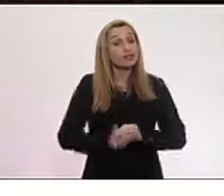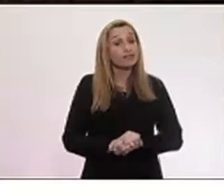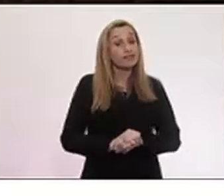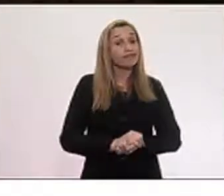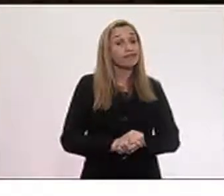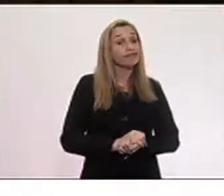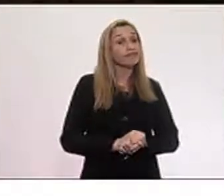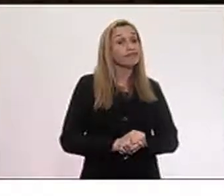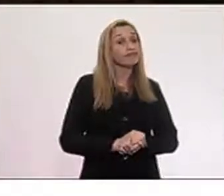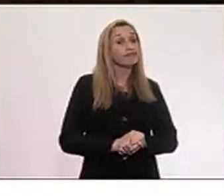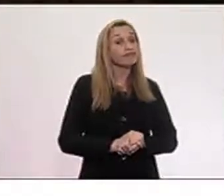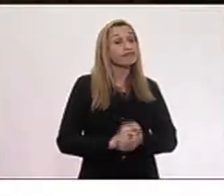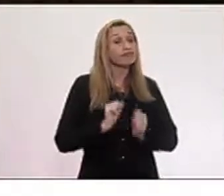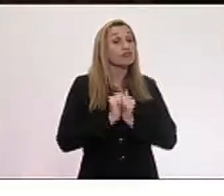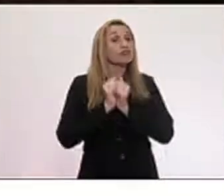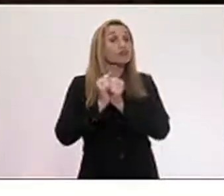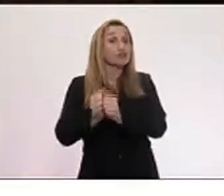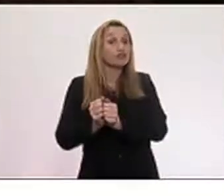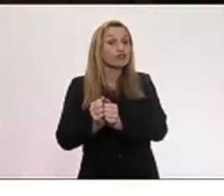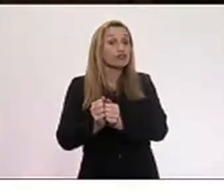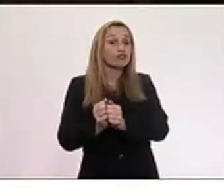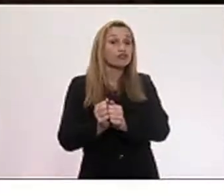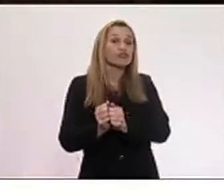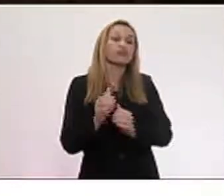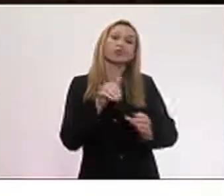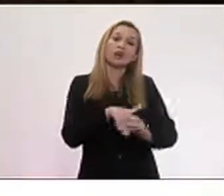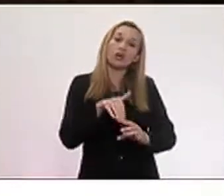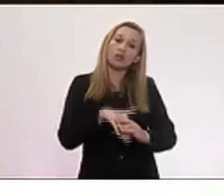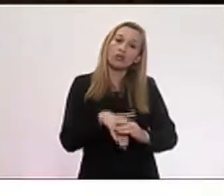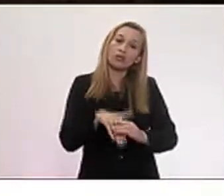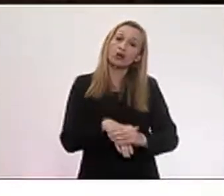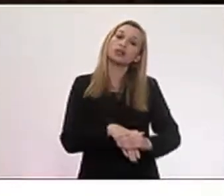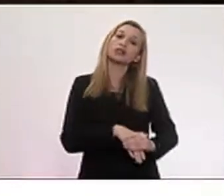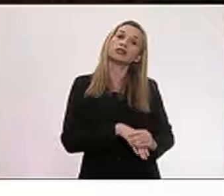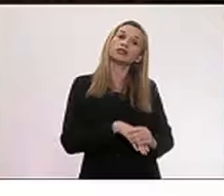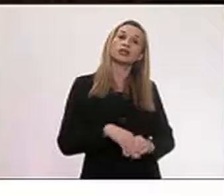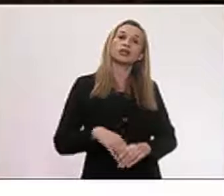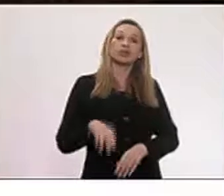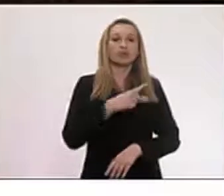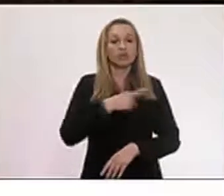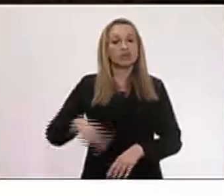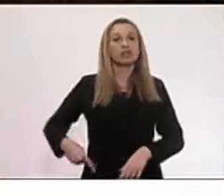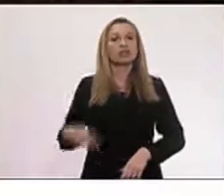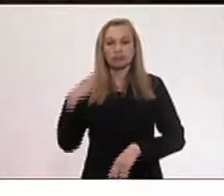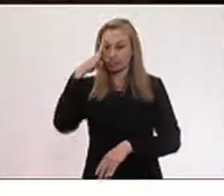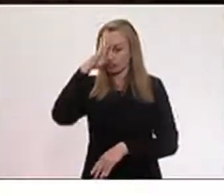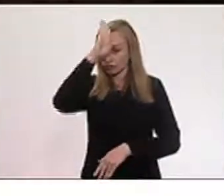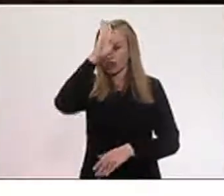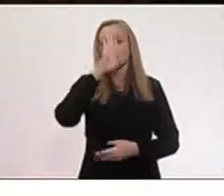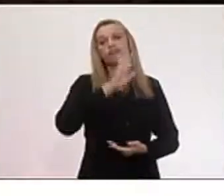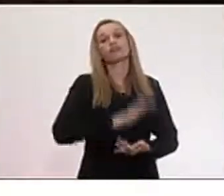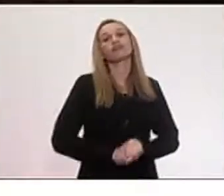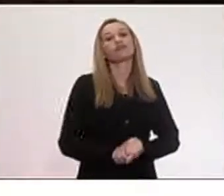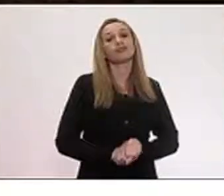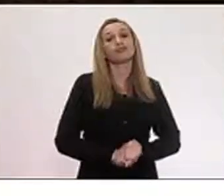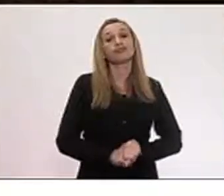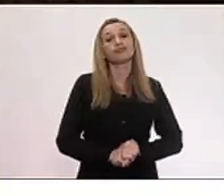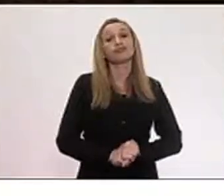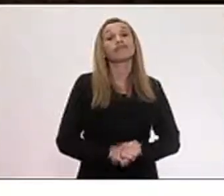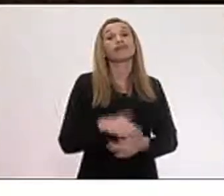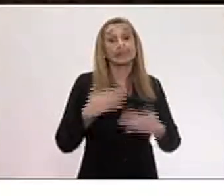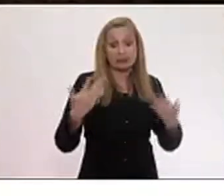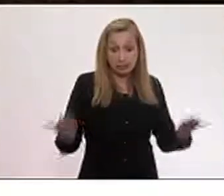se associou à campanha presidencial de Jair Bolsonaro.